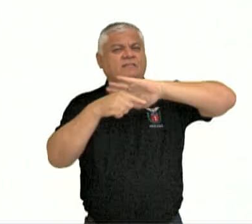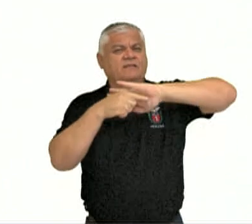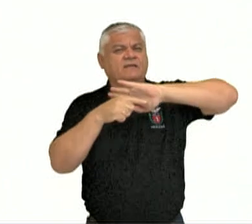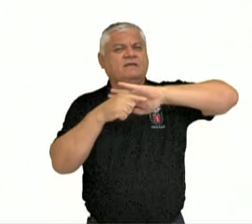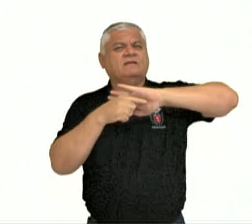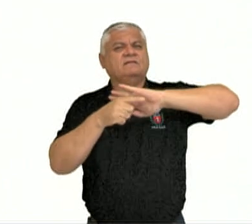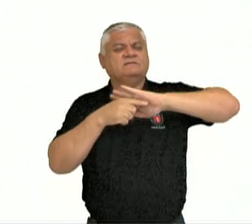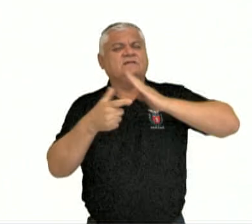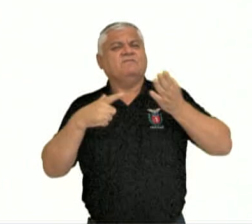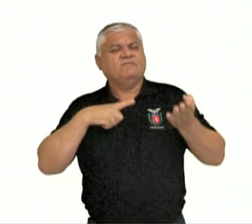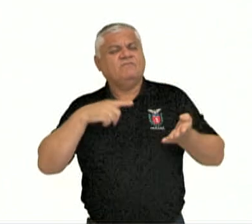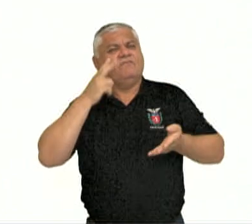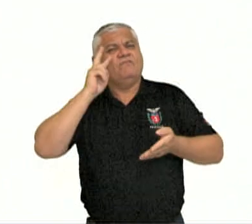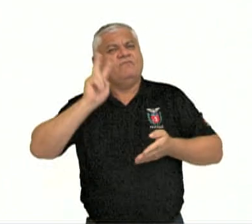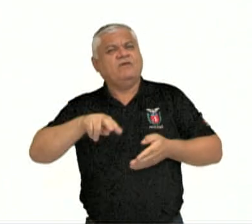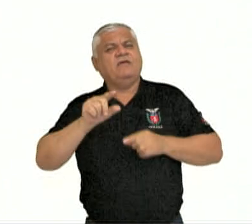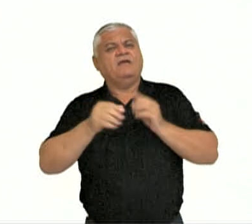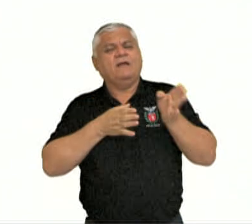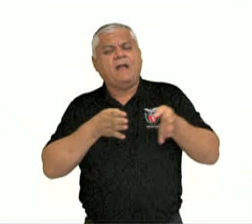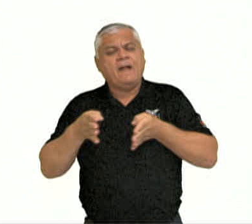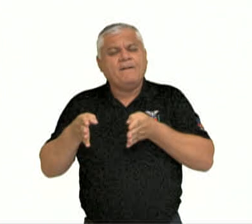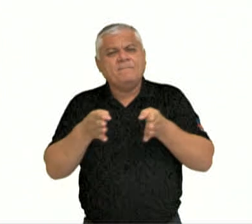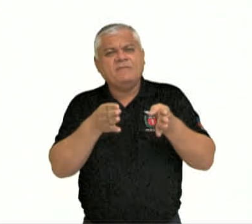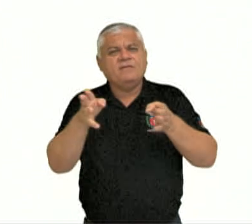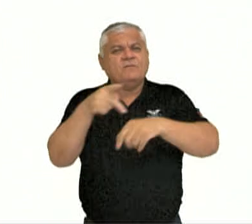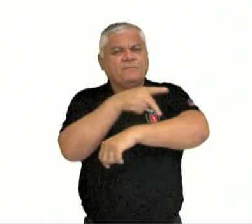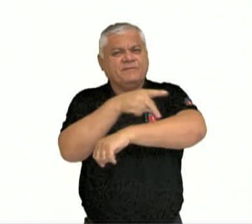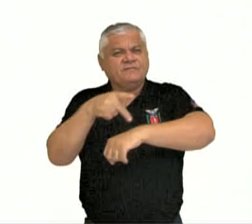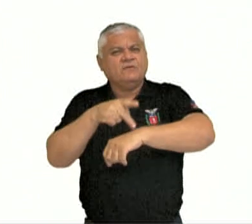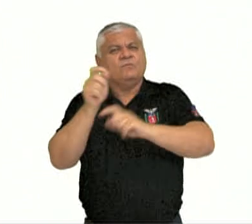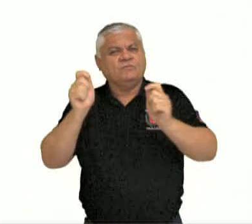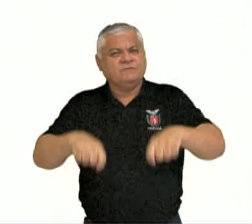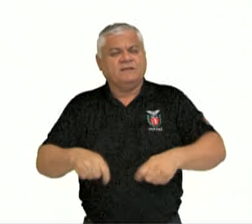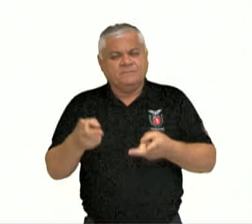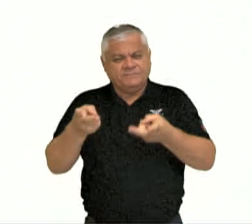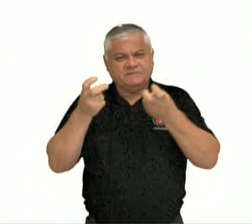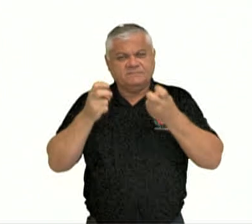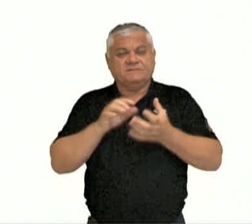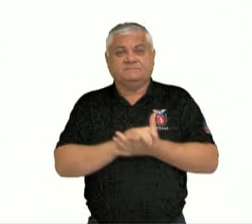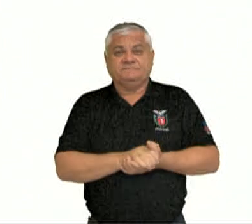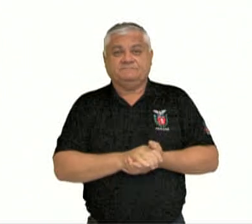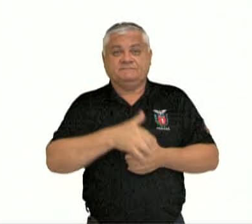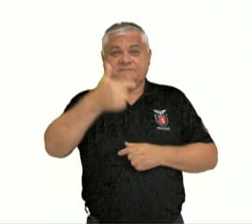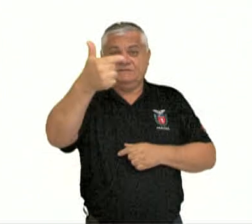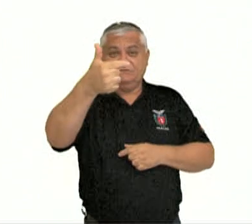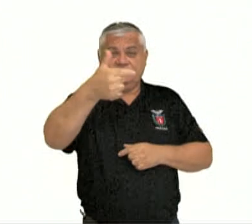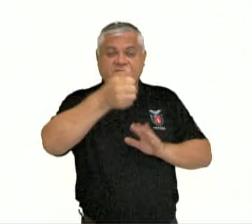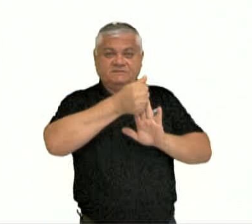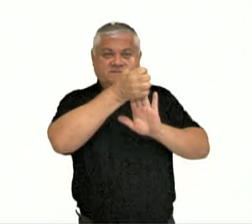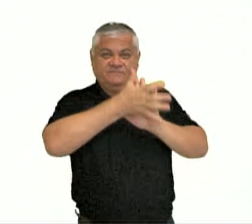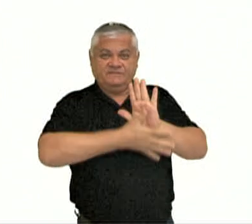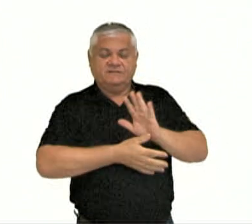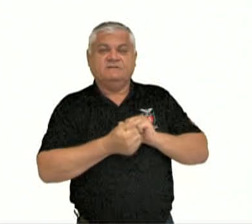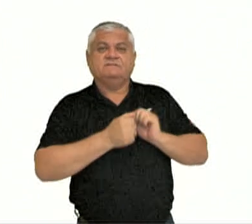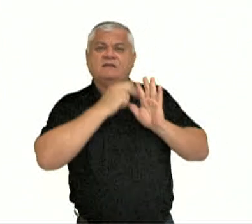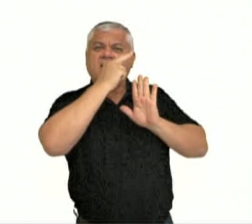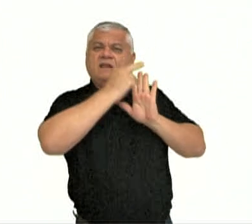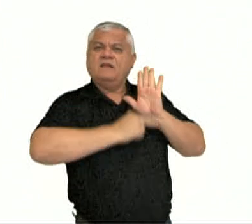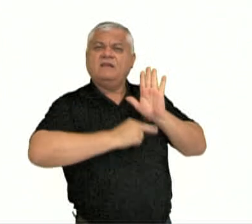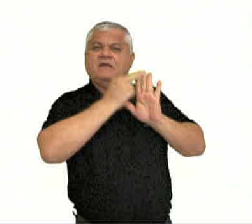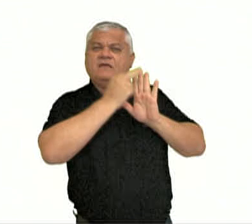possível trilhar caminhos pedagógicos. Vamos então para a segunda atividade? Releia.